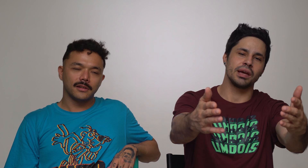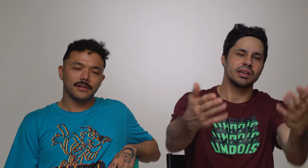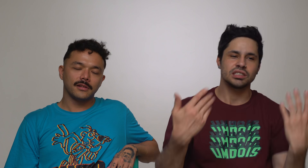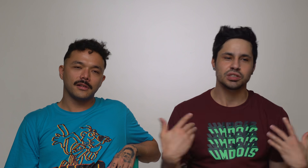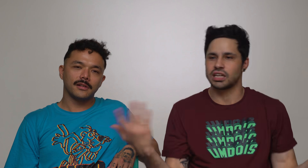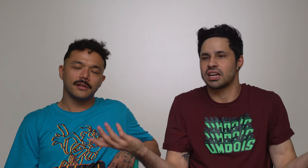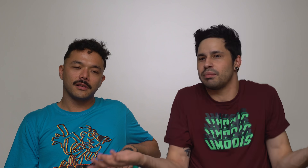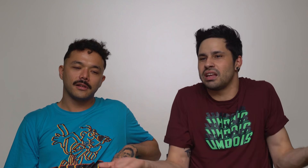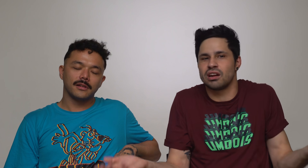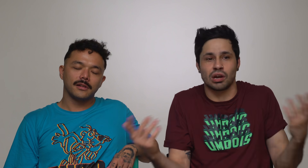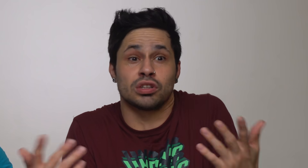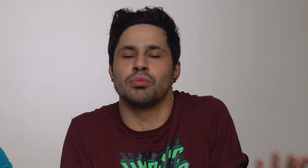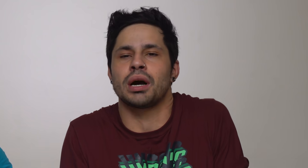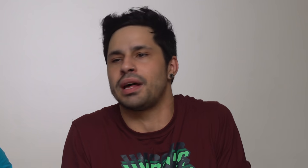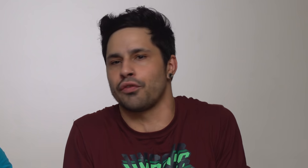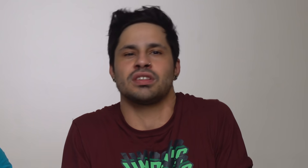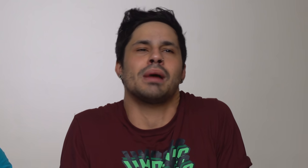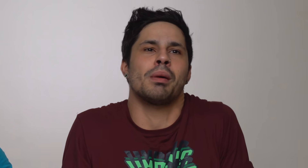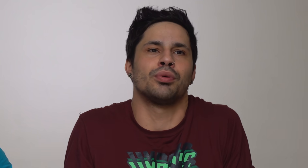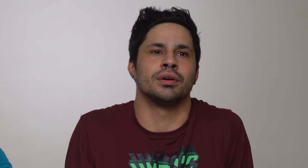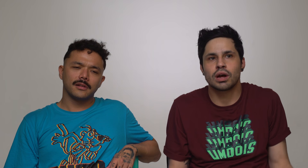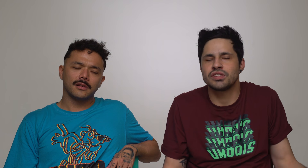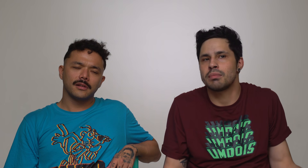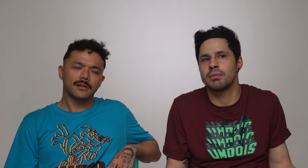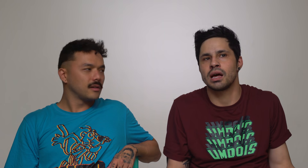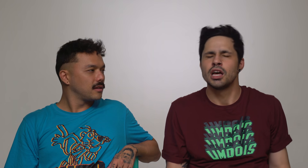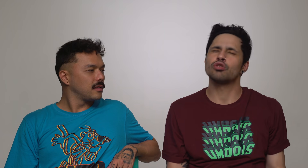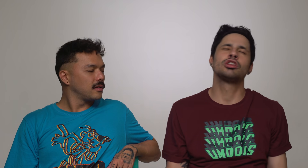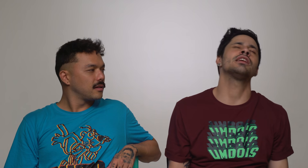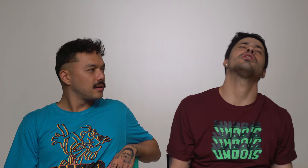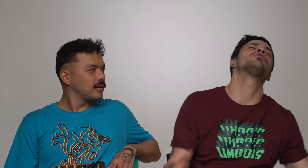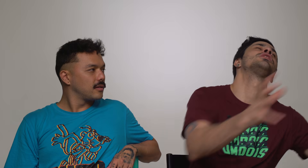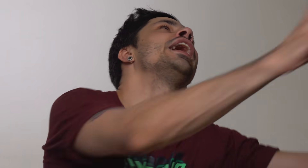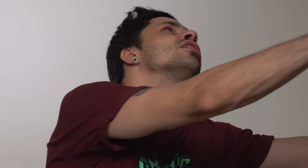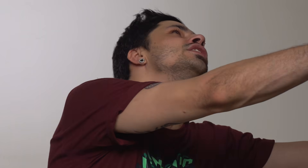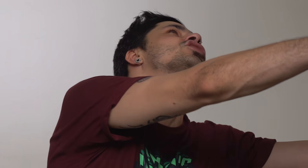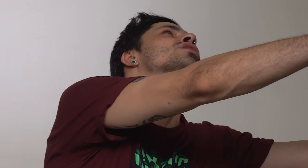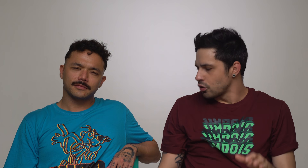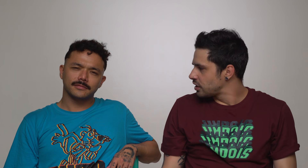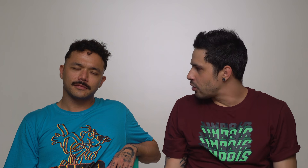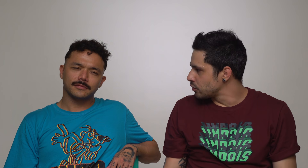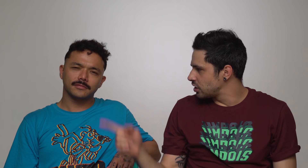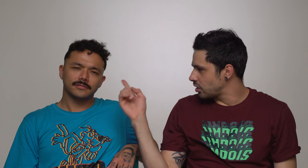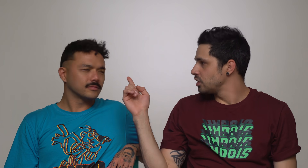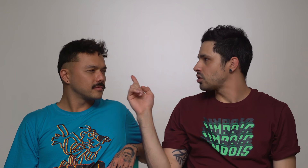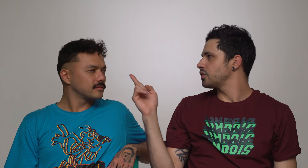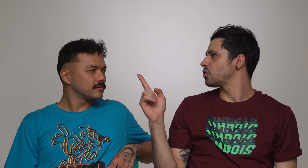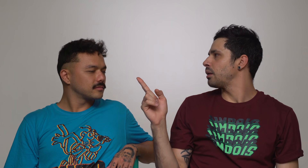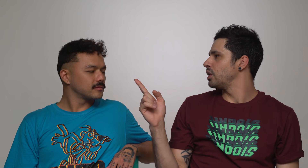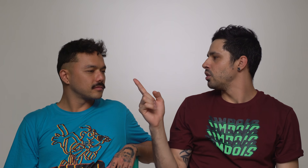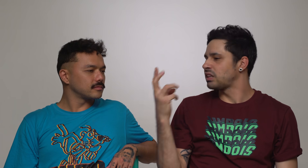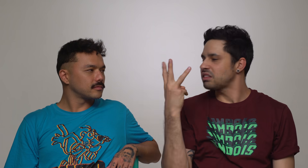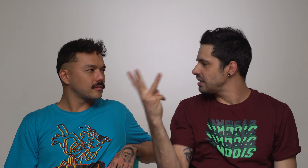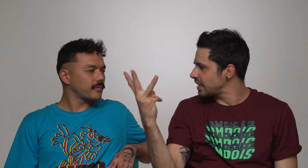que é barbeiro. E eu achei que é cabeleireiro, tá cortando meu cabelo. Não fiz a barba, porra. Nunca fiz a barba lá. Odeio isso. Você não odeia quando você tá indo só